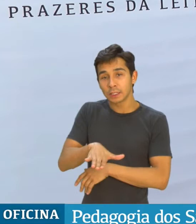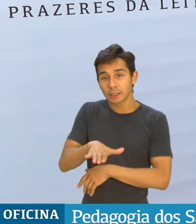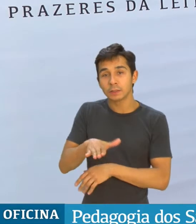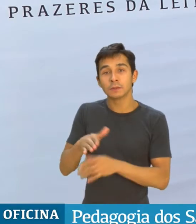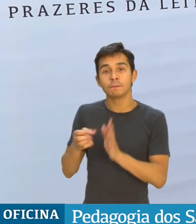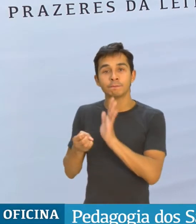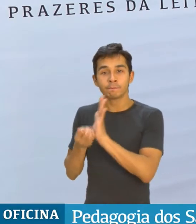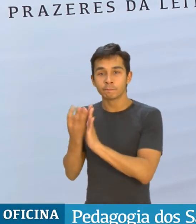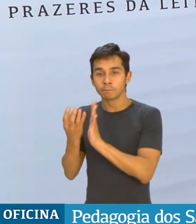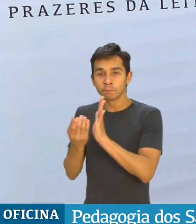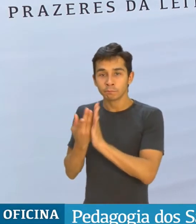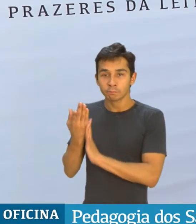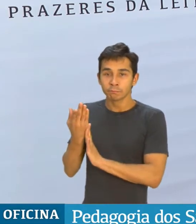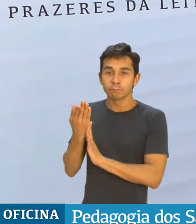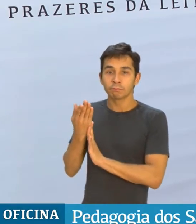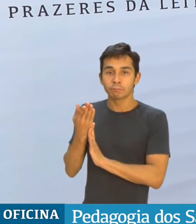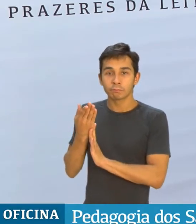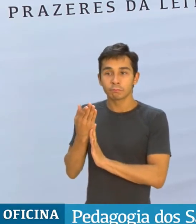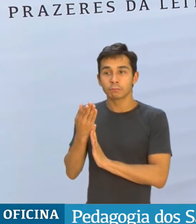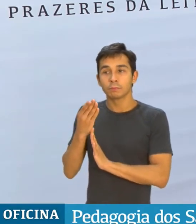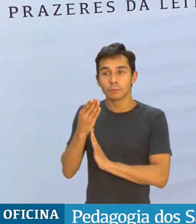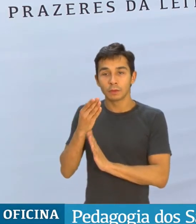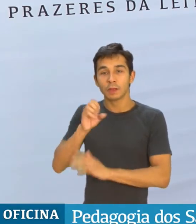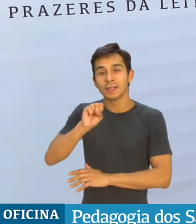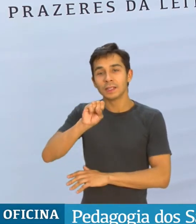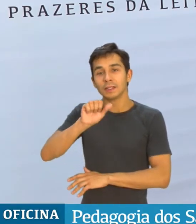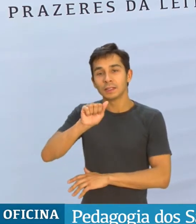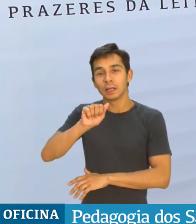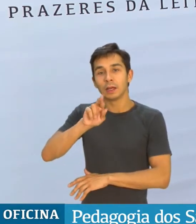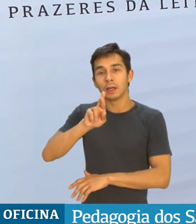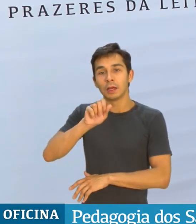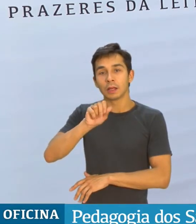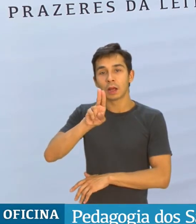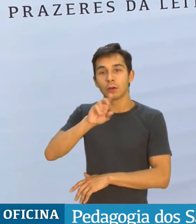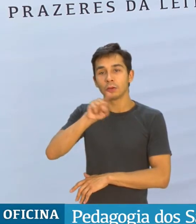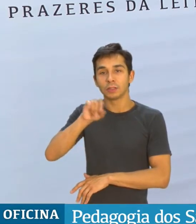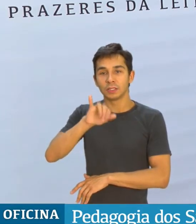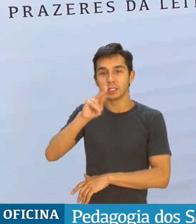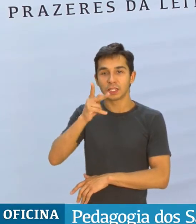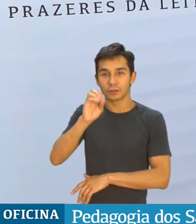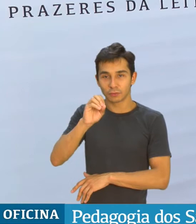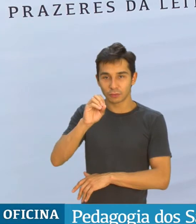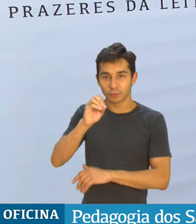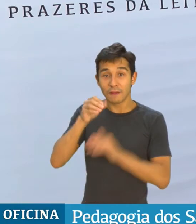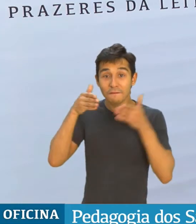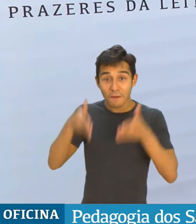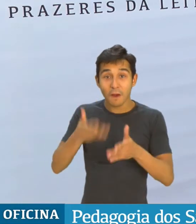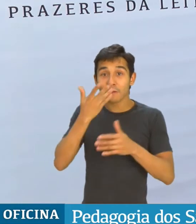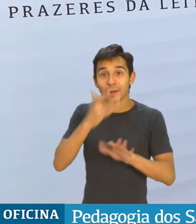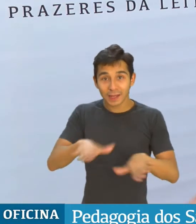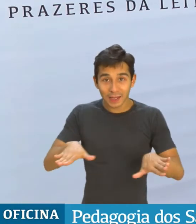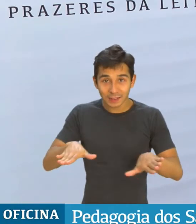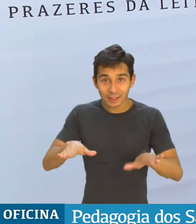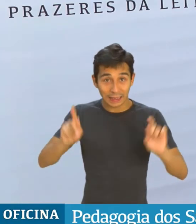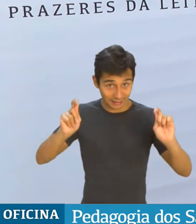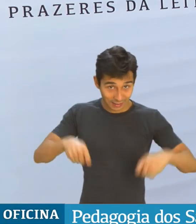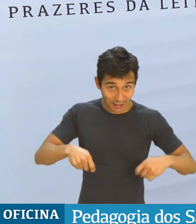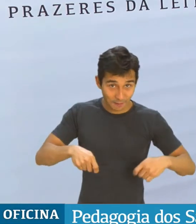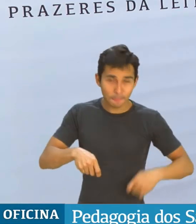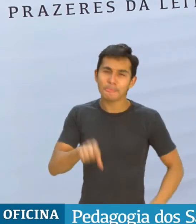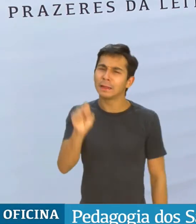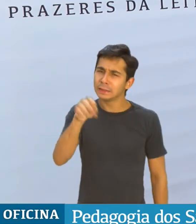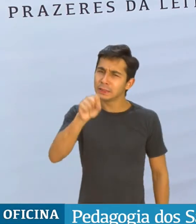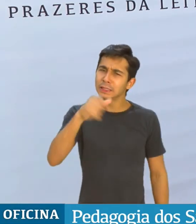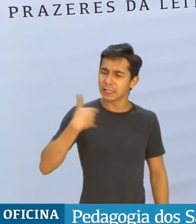sarau voltado especificamente para crianças. Nossa, mas dá para fazer sarau com crianças, com pequenininhos?